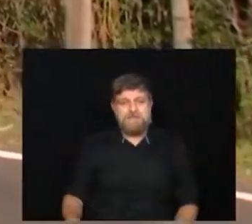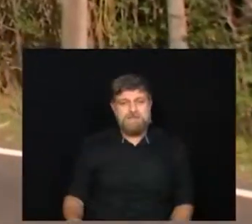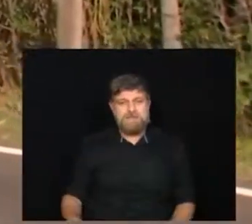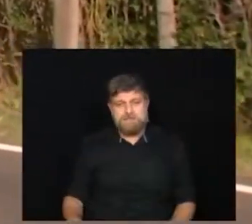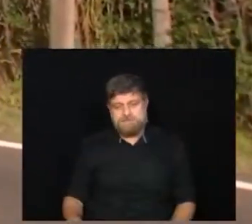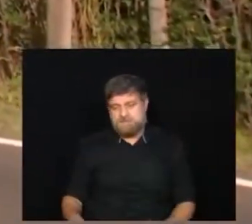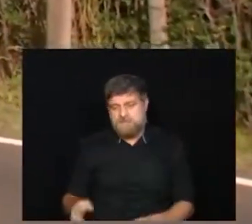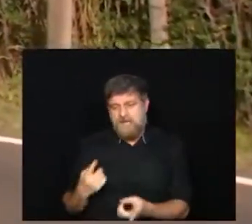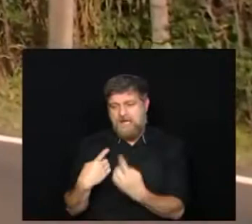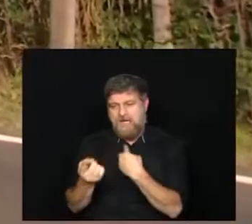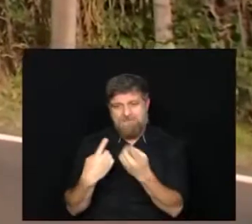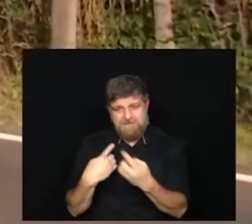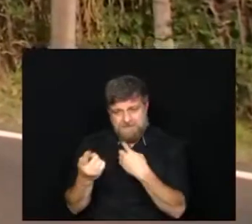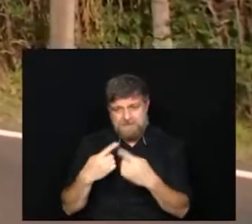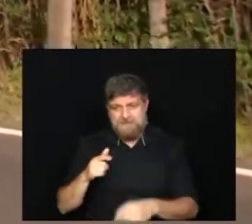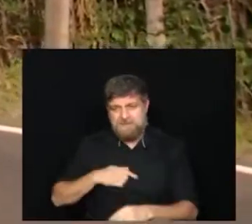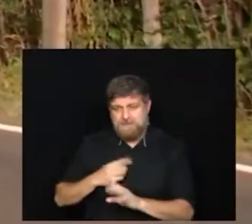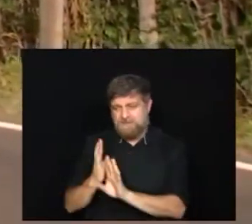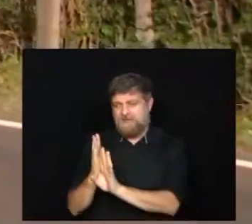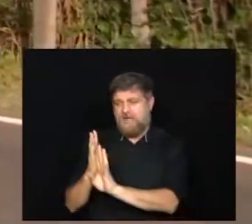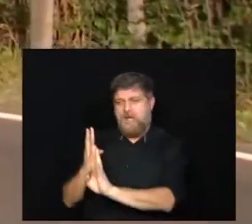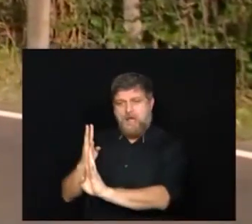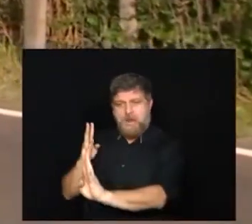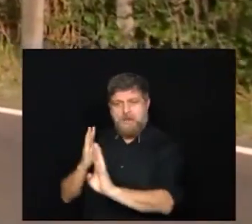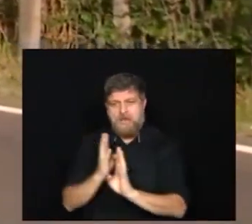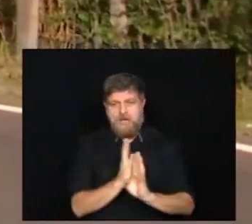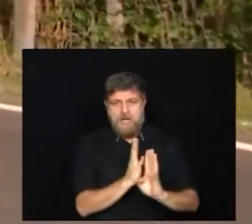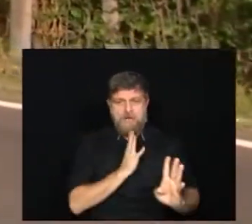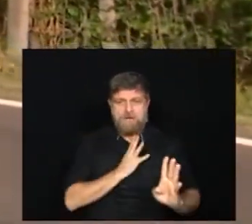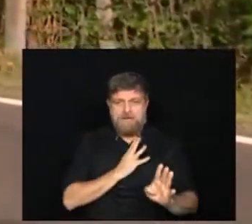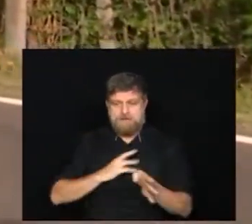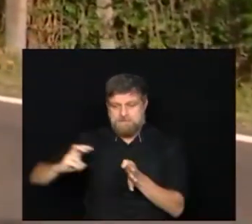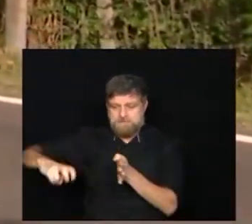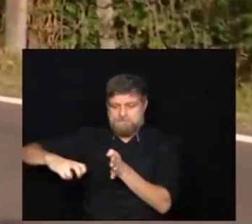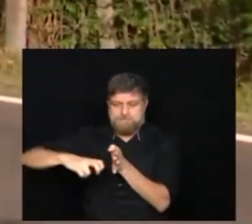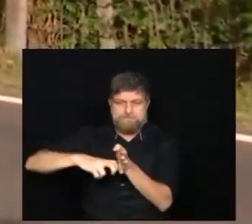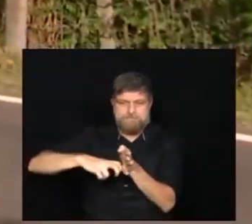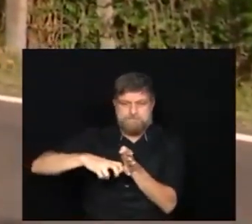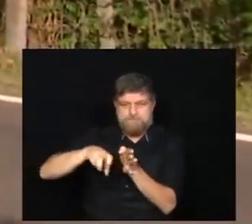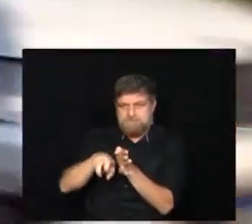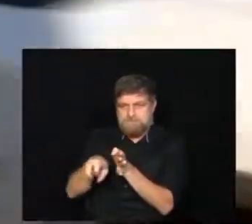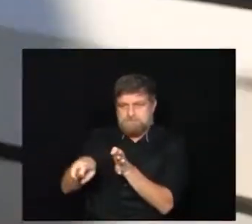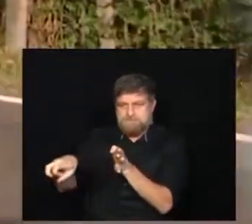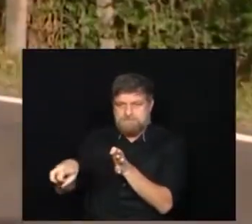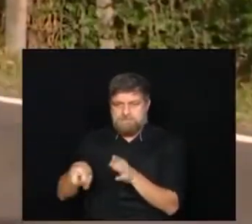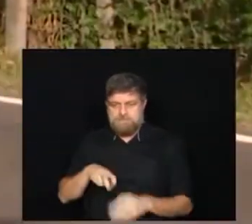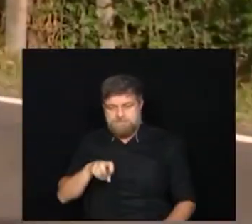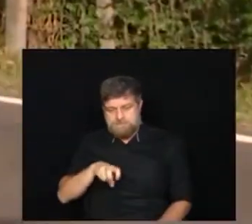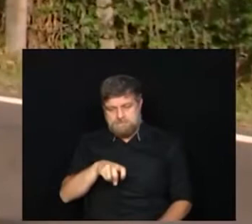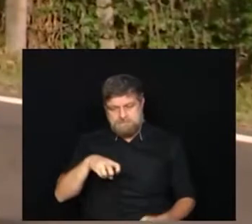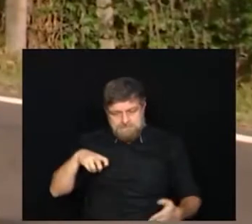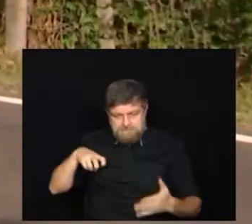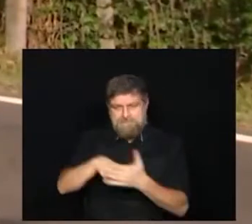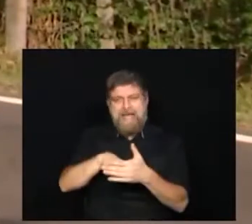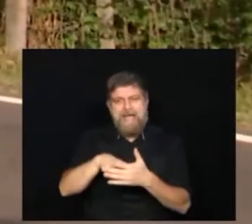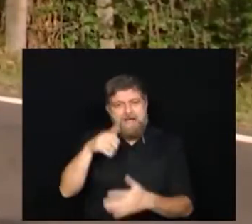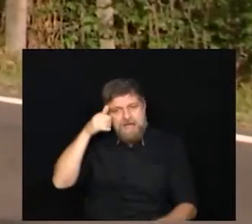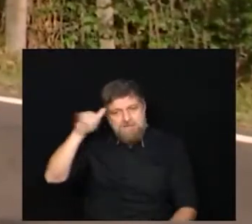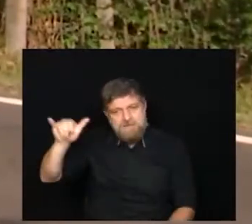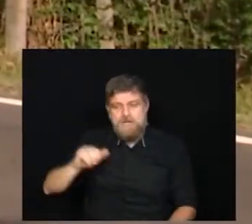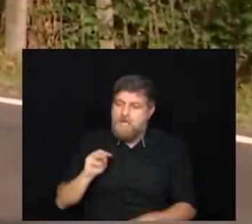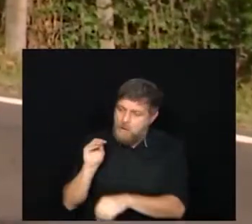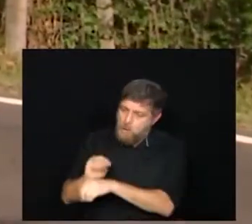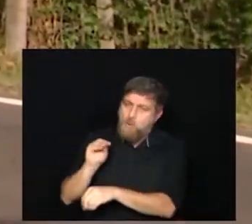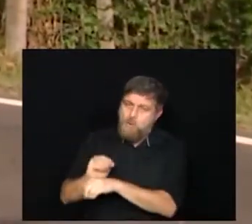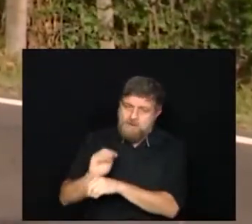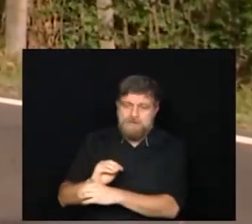beirada das rodovias, né, com alambrado, para o animal também não atravessar, não vir para o meio da pista. Isso é cuidado, né,